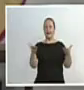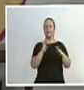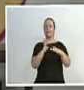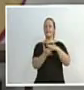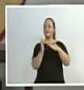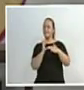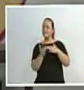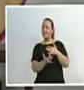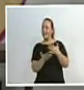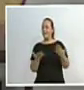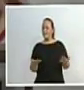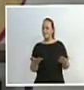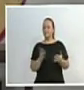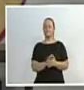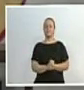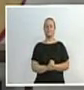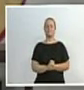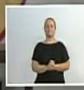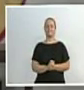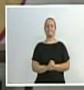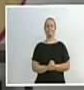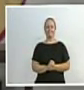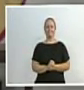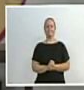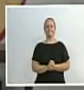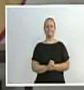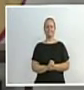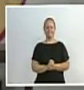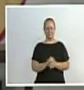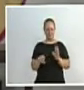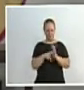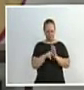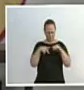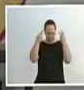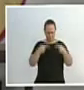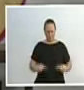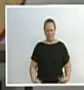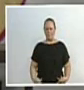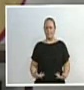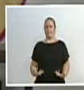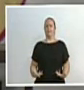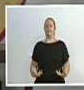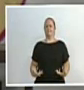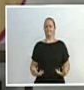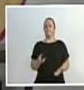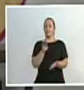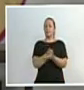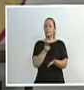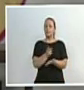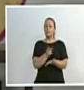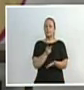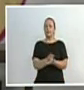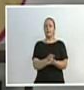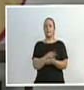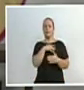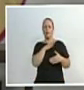sociais, a natureza humana, ela sempre foi pródiga